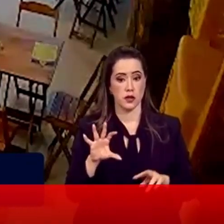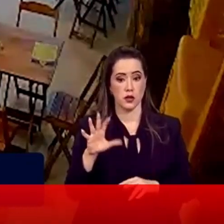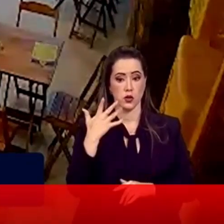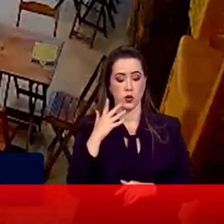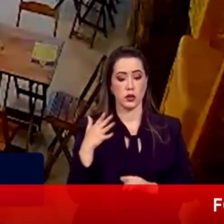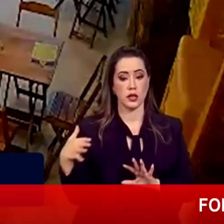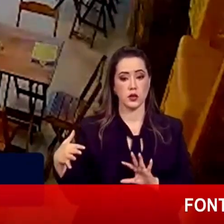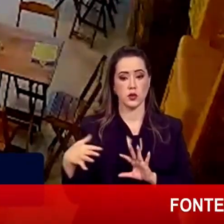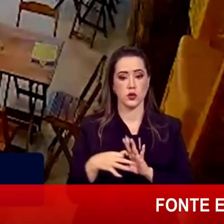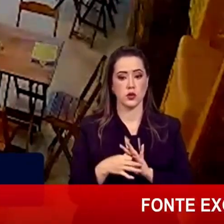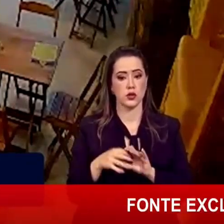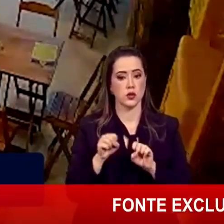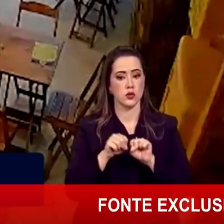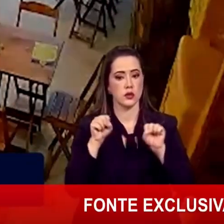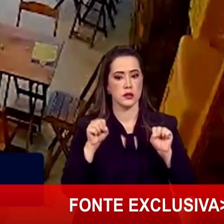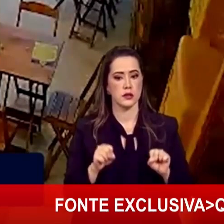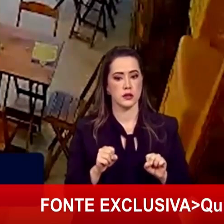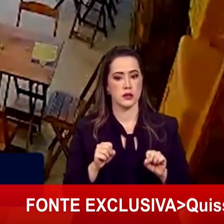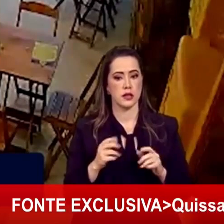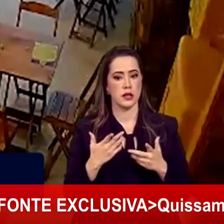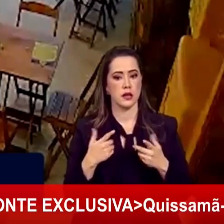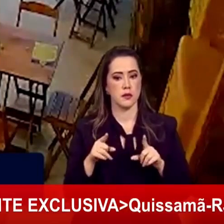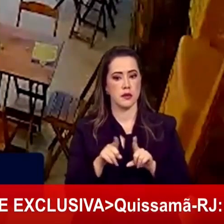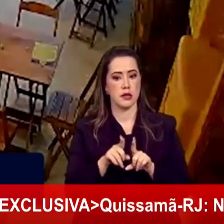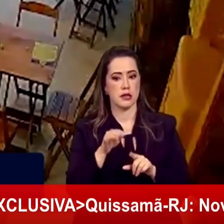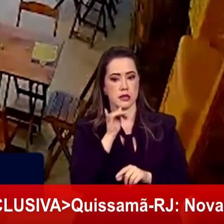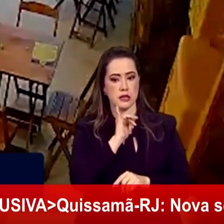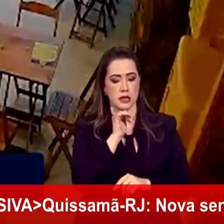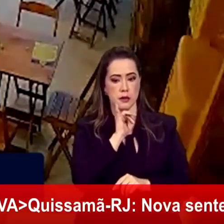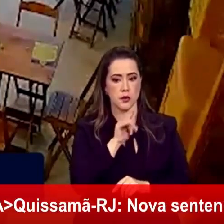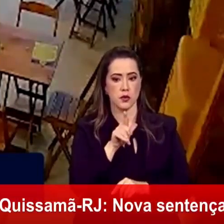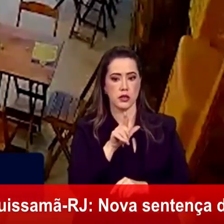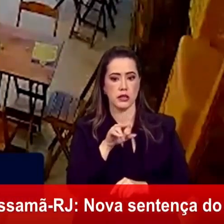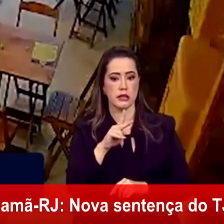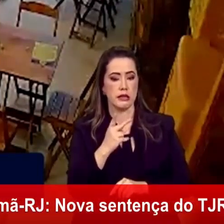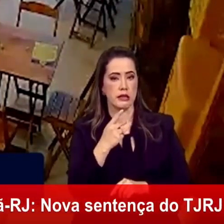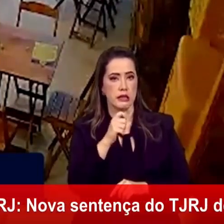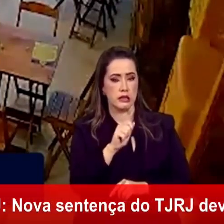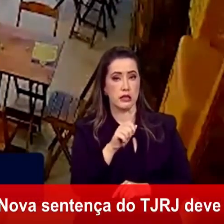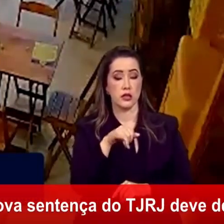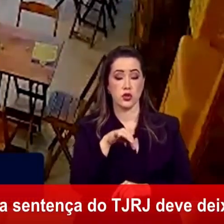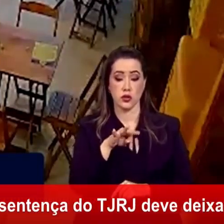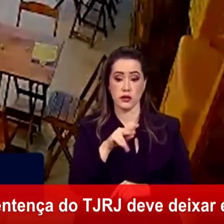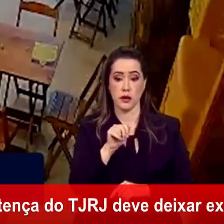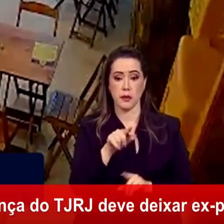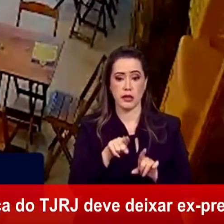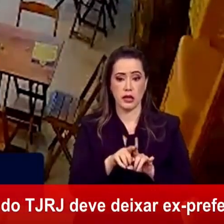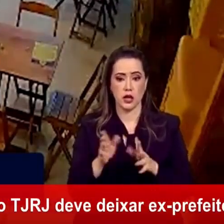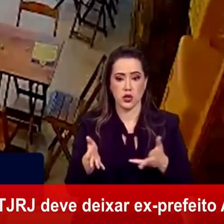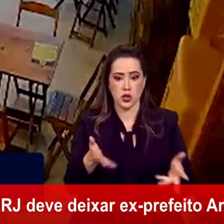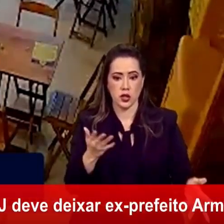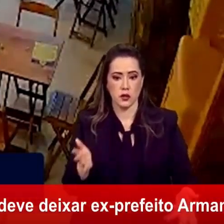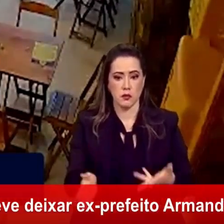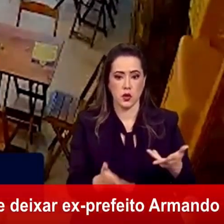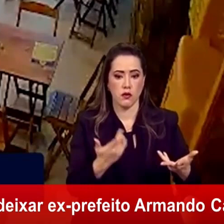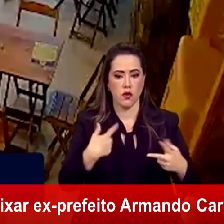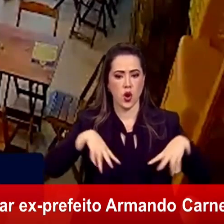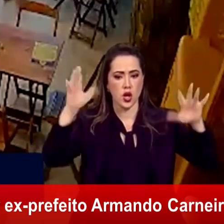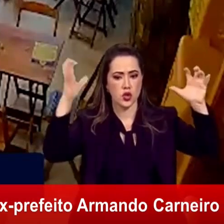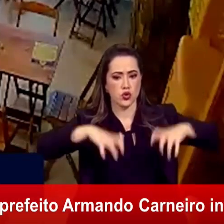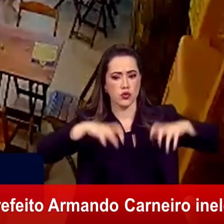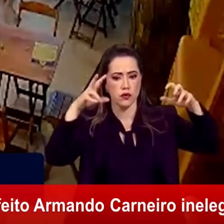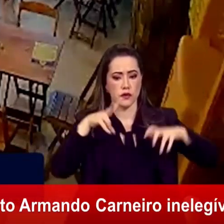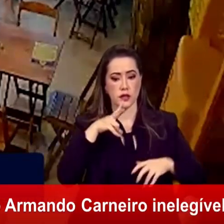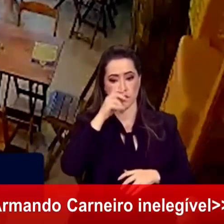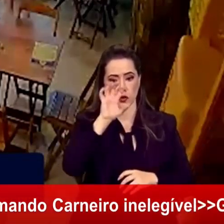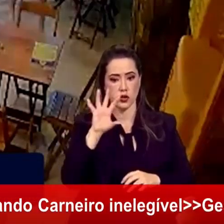acontece atrelado a algum sistema meteorológico, como linhas de instabilidade, justo como essa que provoca todas as tempestades que têm